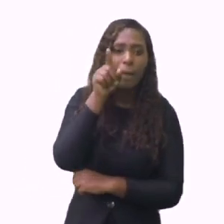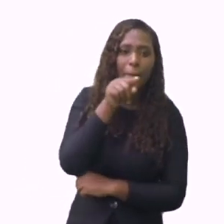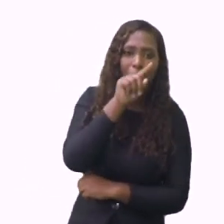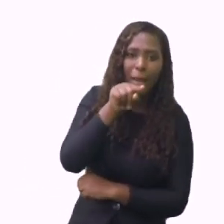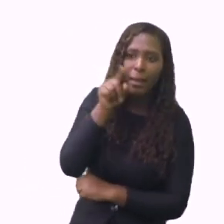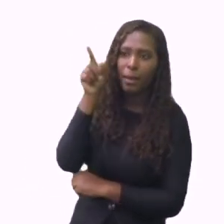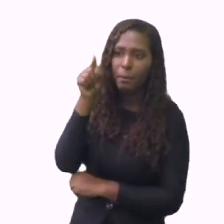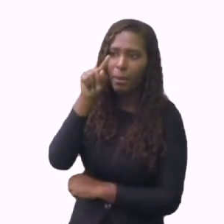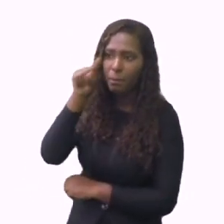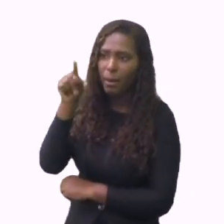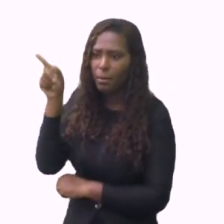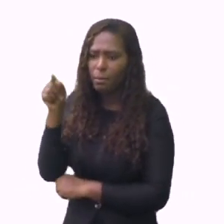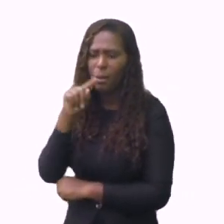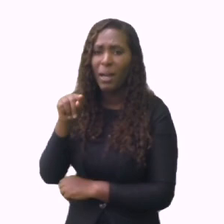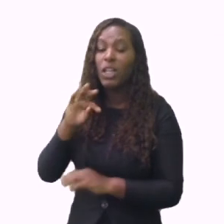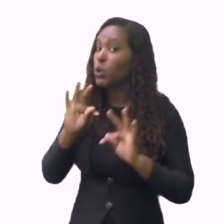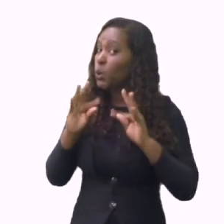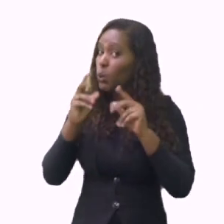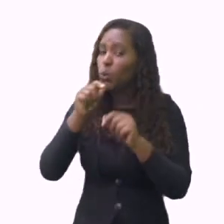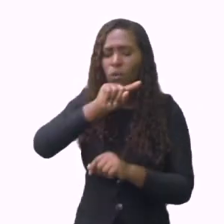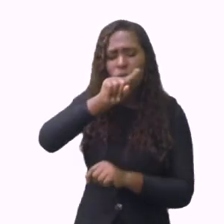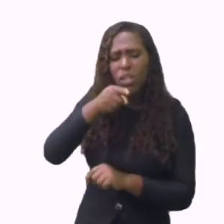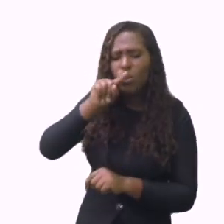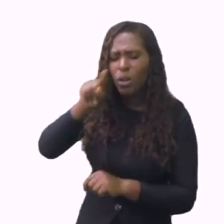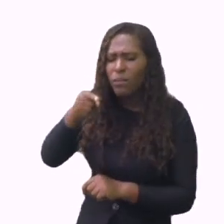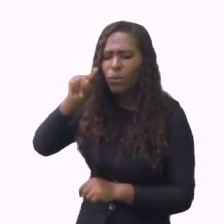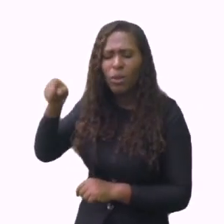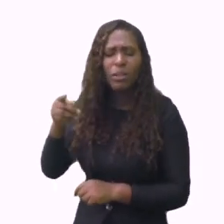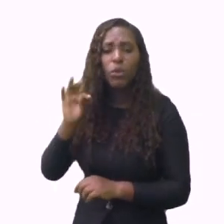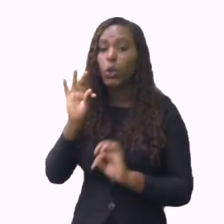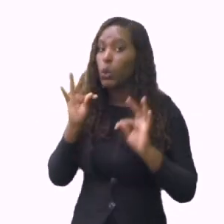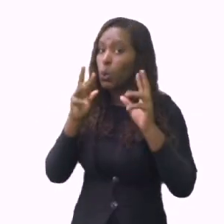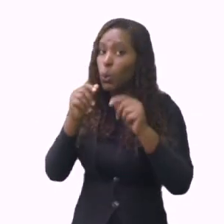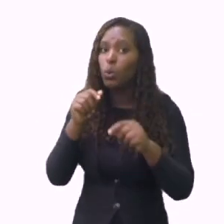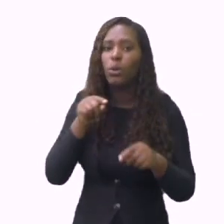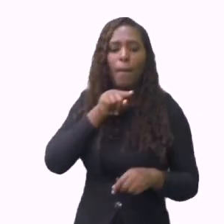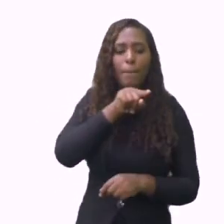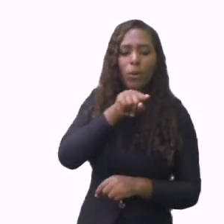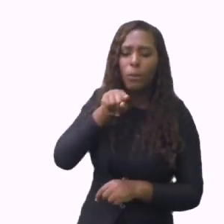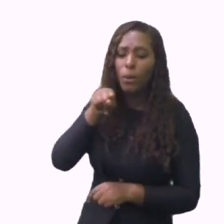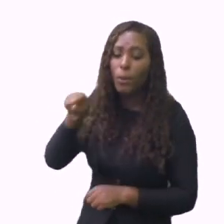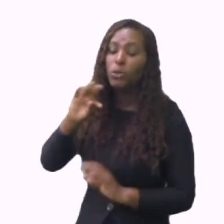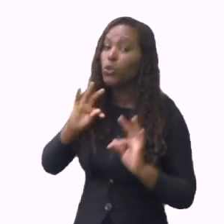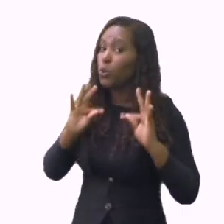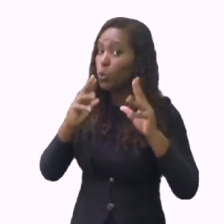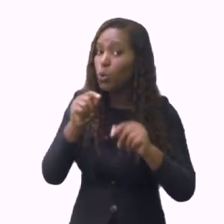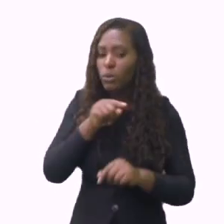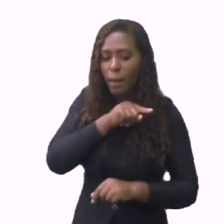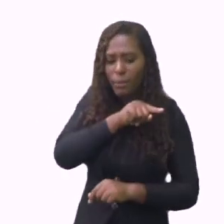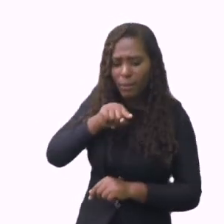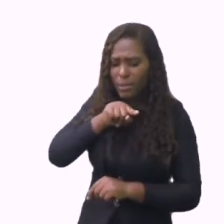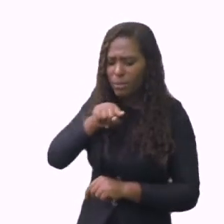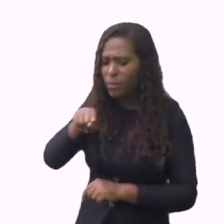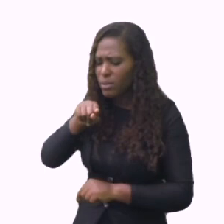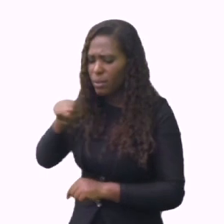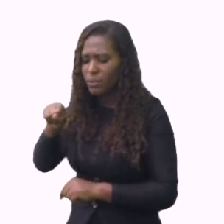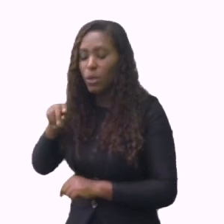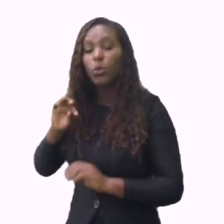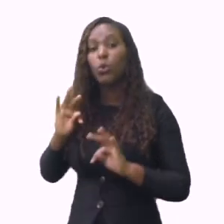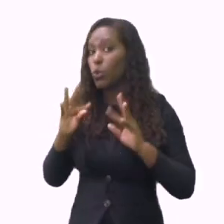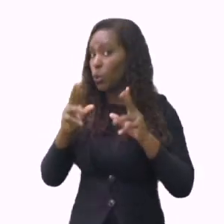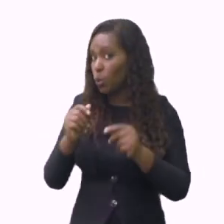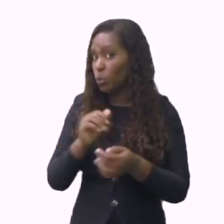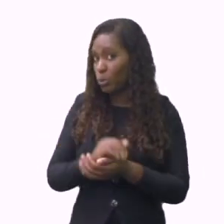marcar todas as vírgulas, pode marcar todos os pontos finais, todos os travessões que você encontrar. Você vai escolher